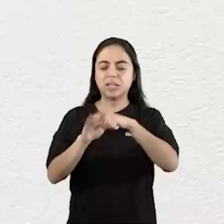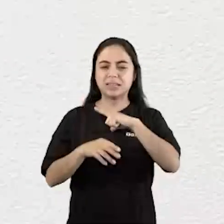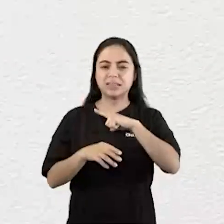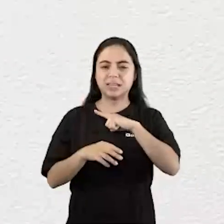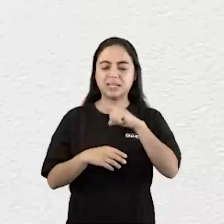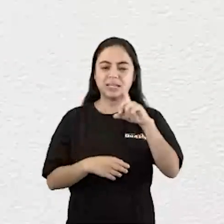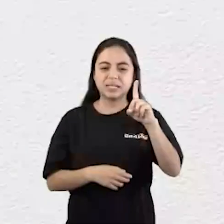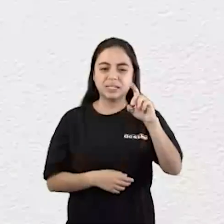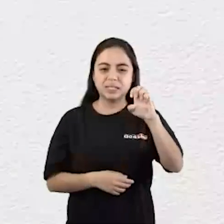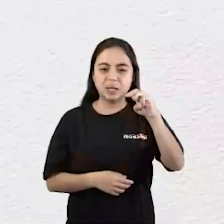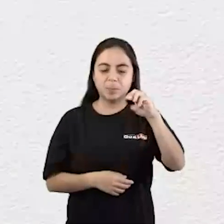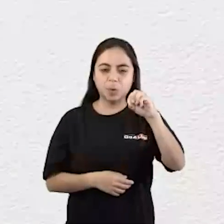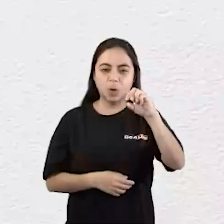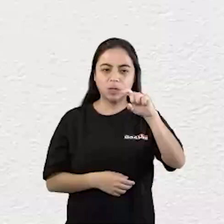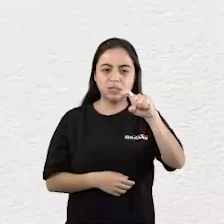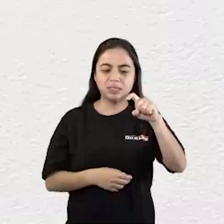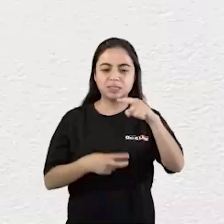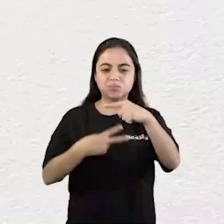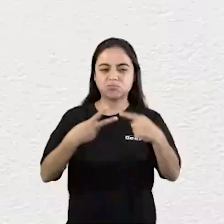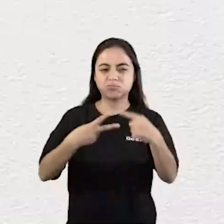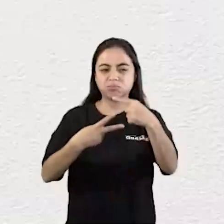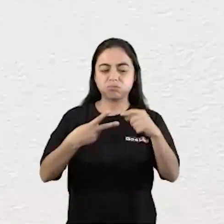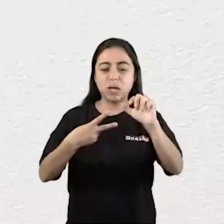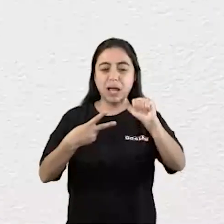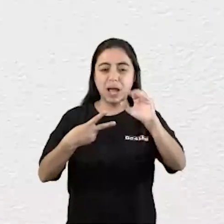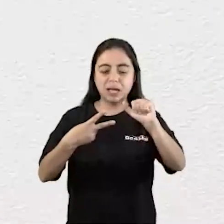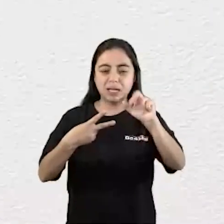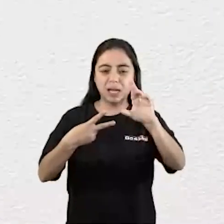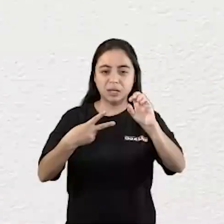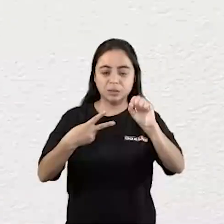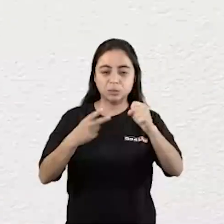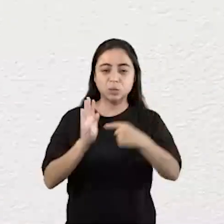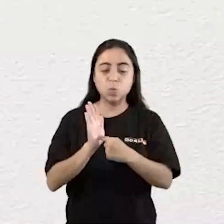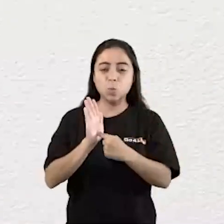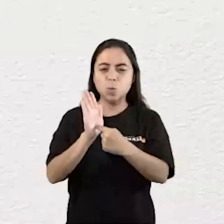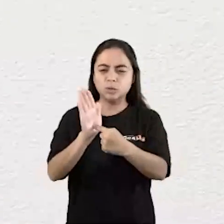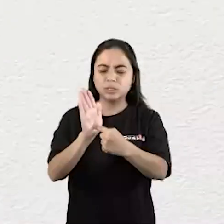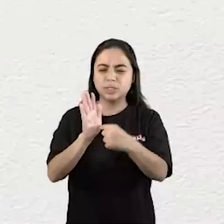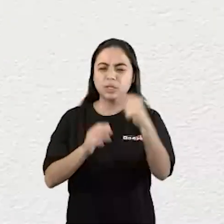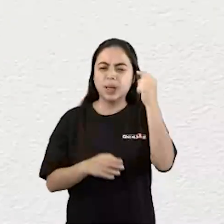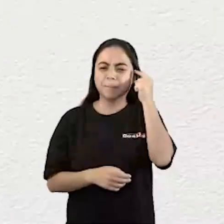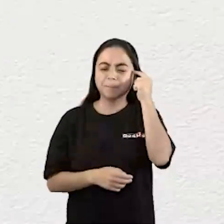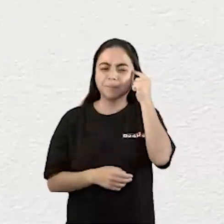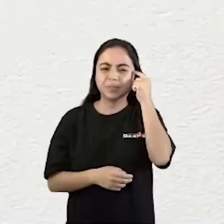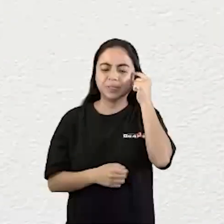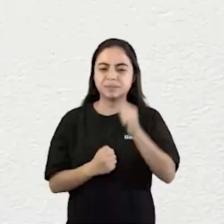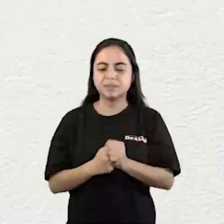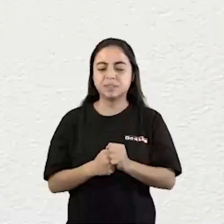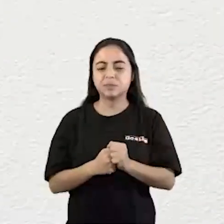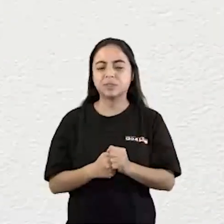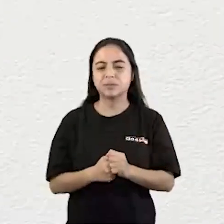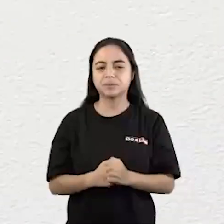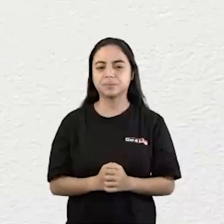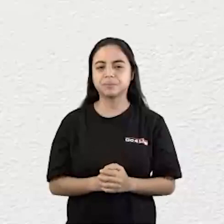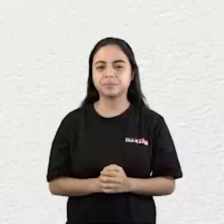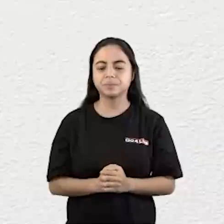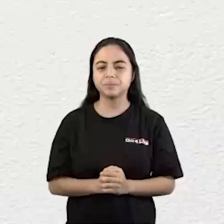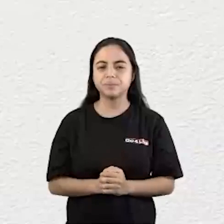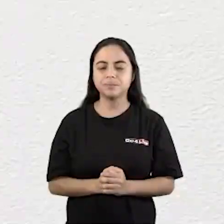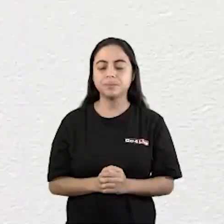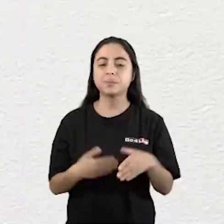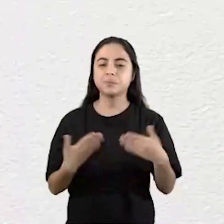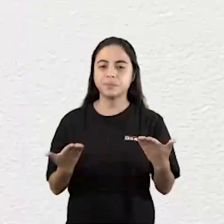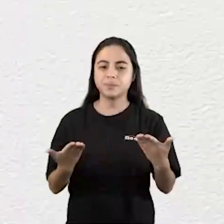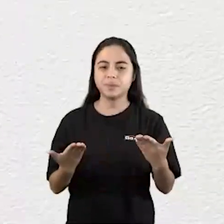o Demodexinho, aí nos mostrando, nos dando o ar da graça aqui da sua presença.